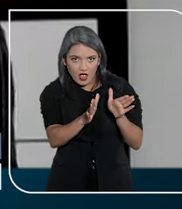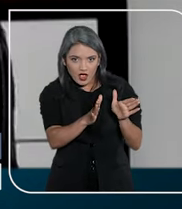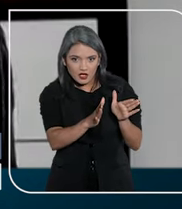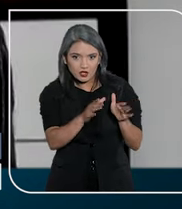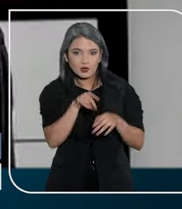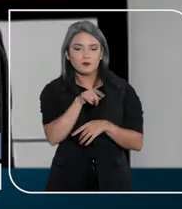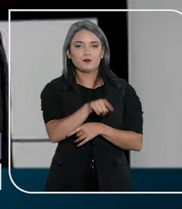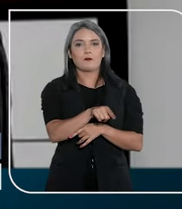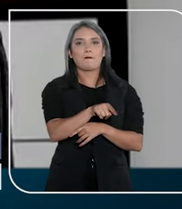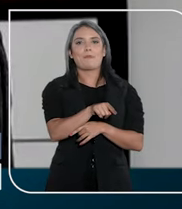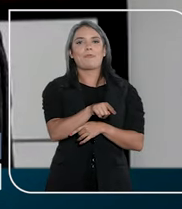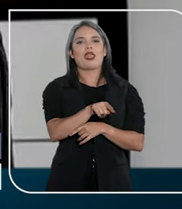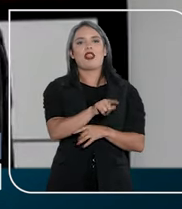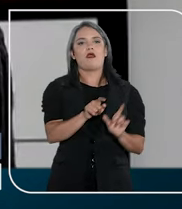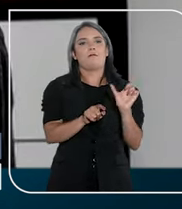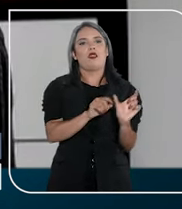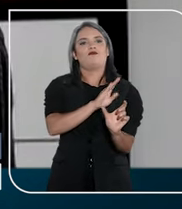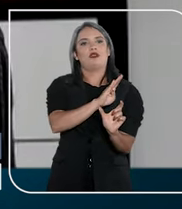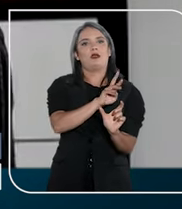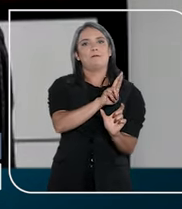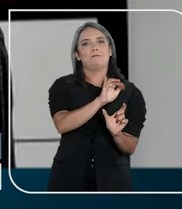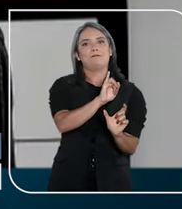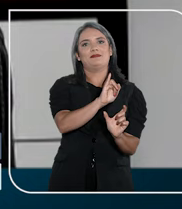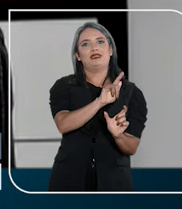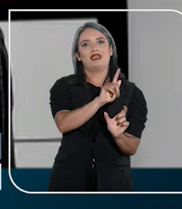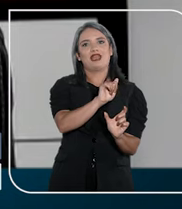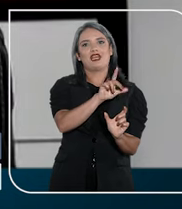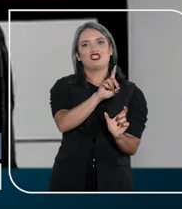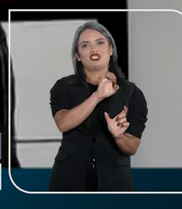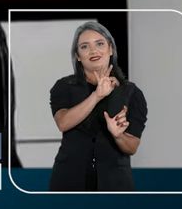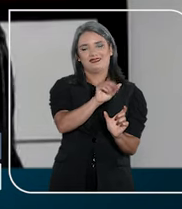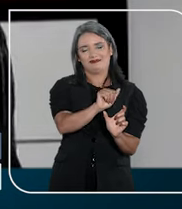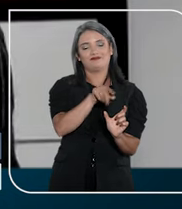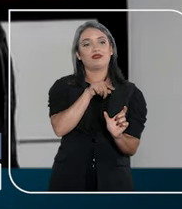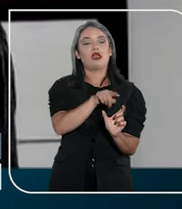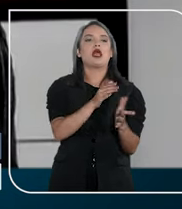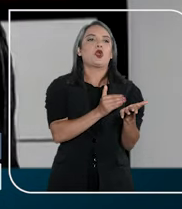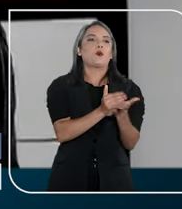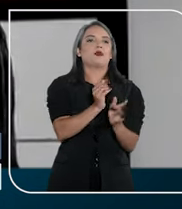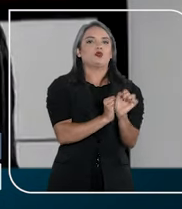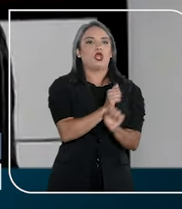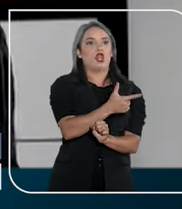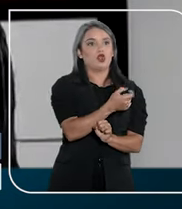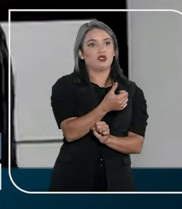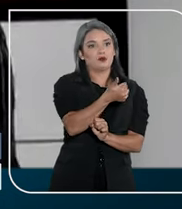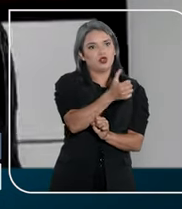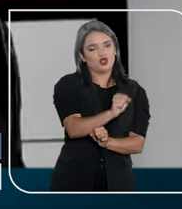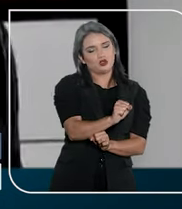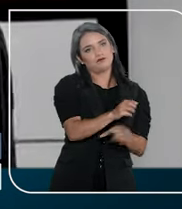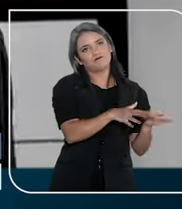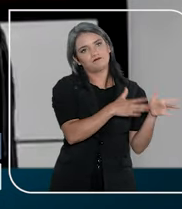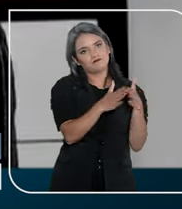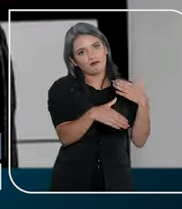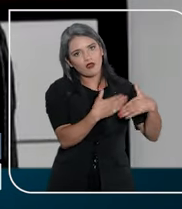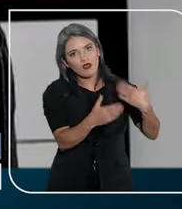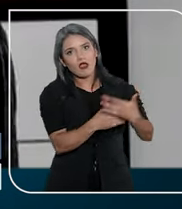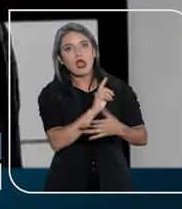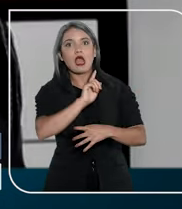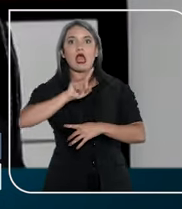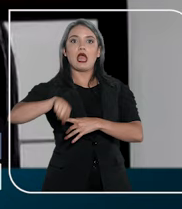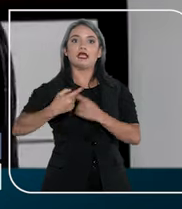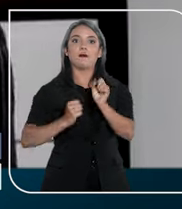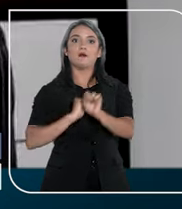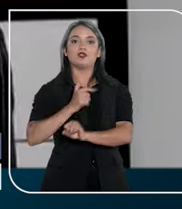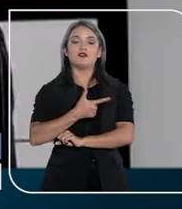de brigadista, desde 2018. E aí ele fez o concurso de 2021 para virar efetivo